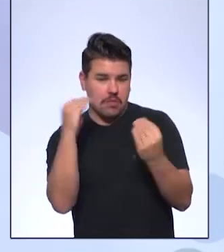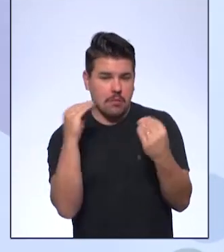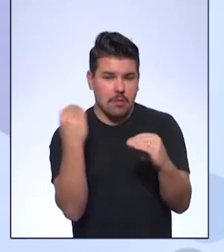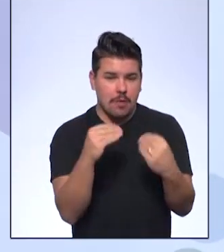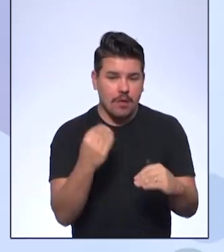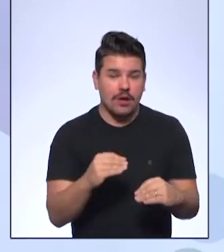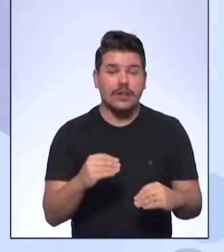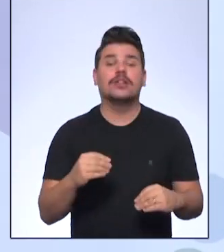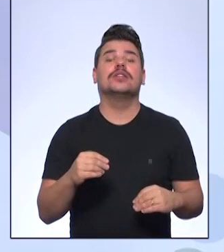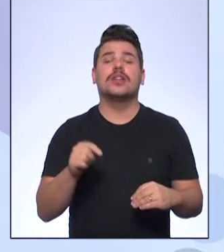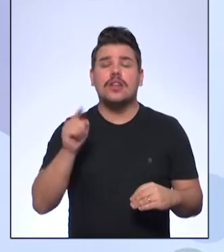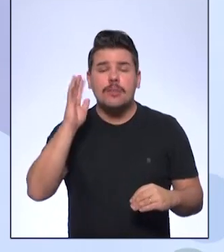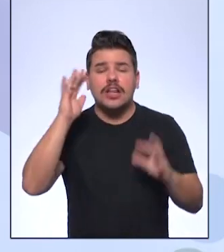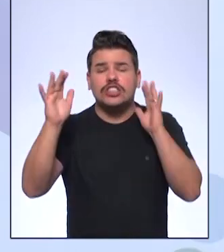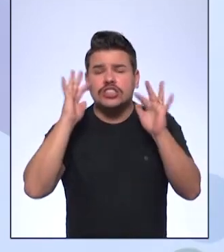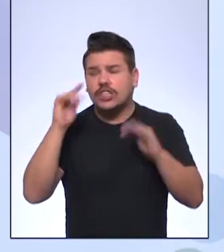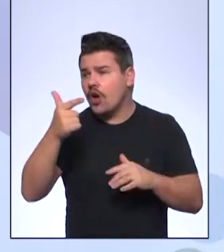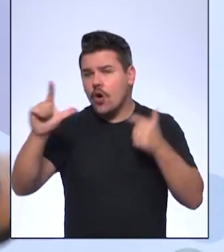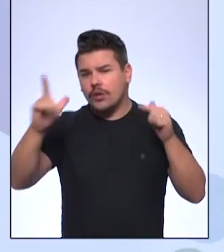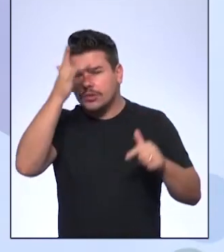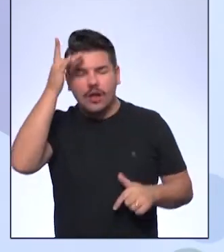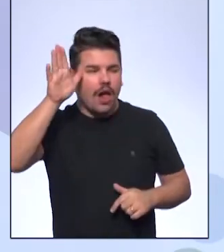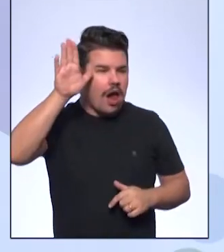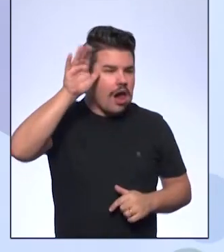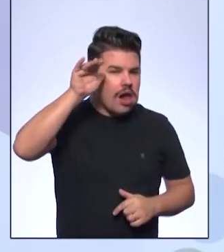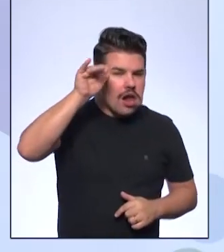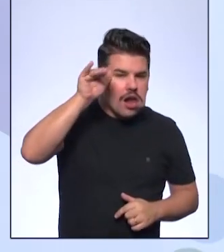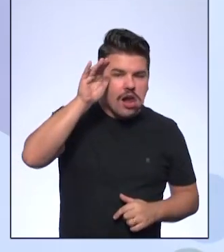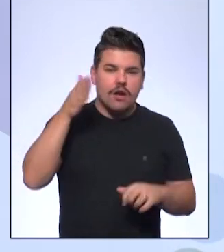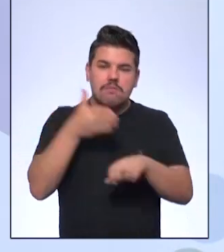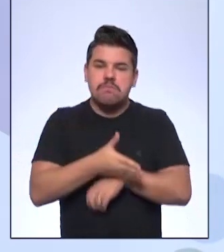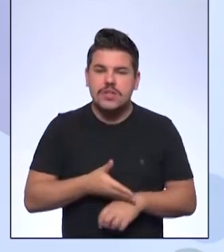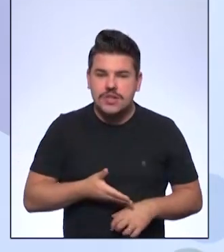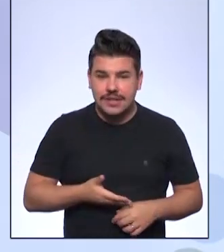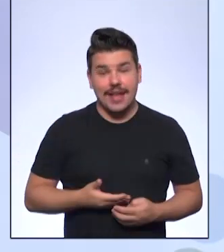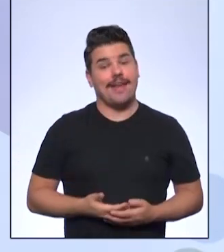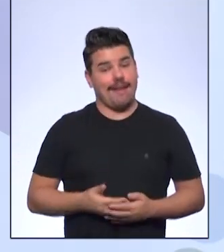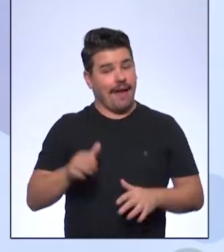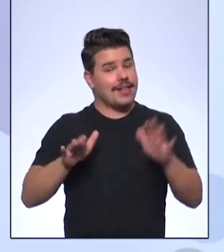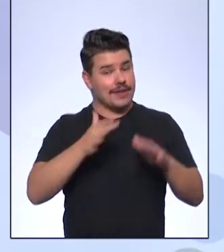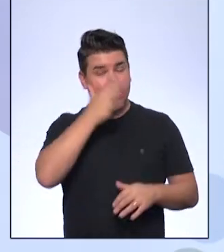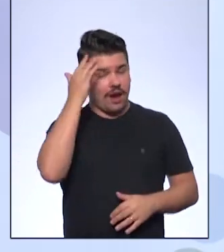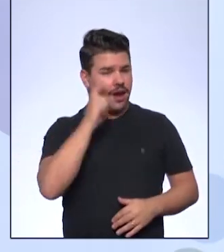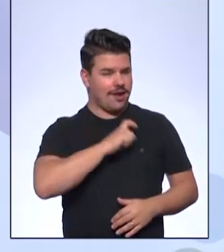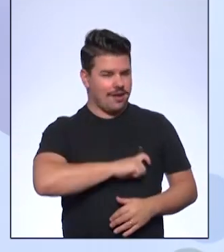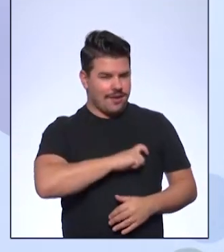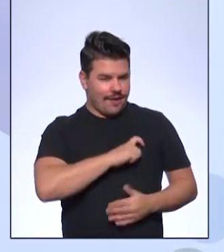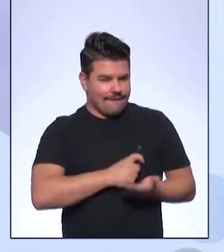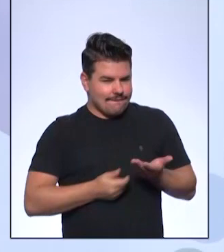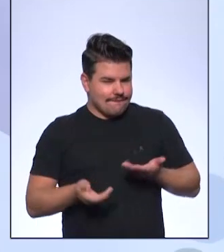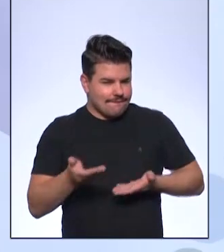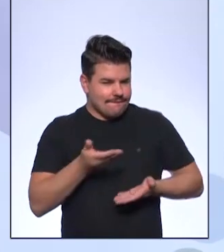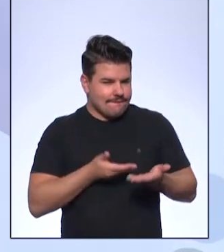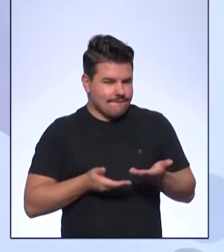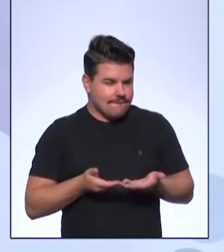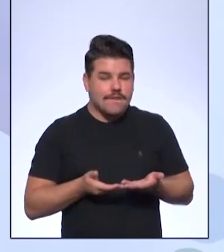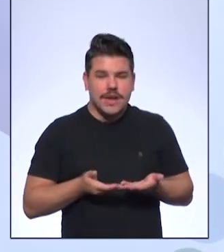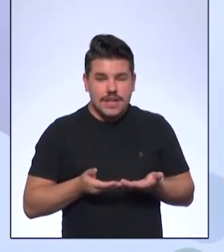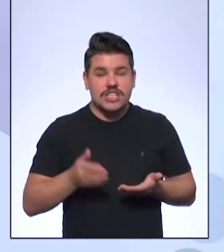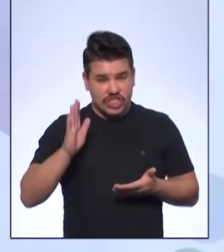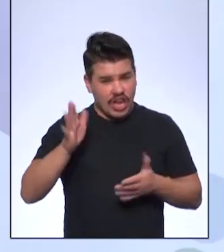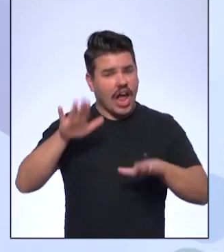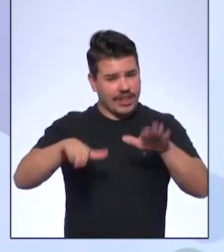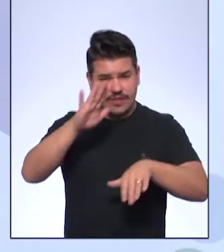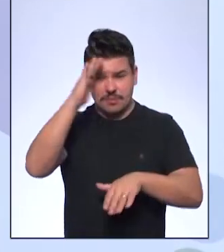não é fechado, que outras pessoas não vão ter acesso a isso? E pessoas com más intenções, né? Quantas vezes a gente já não recebeu uma